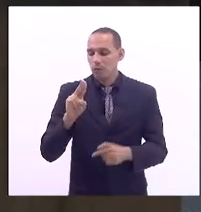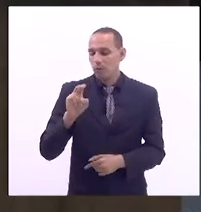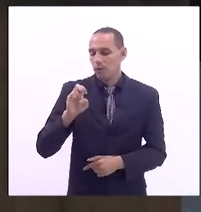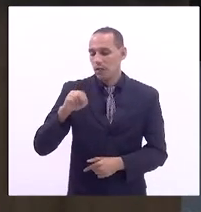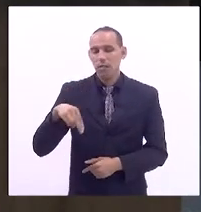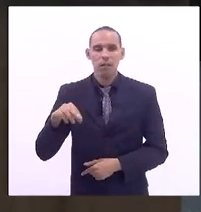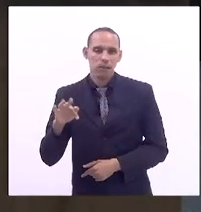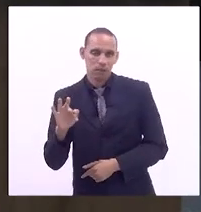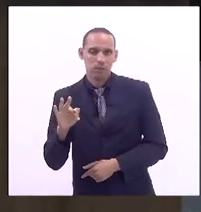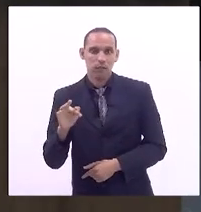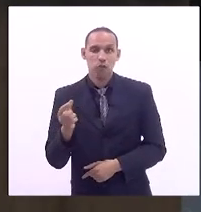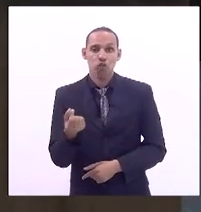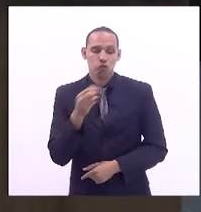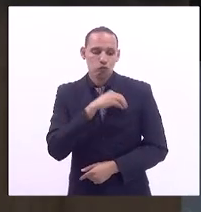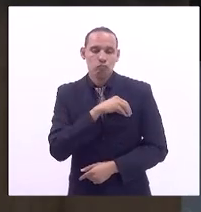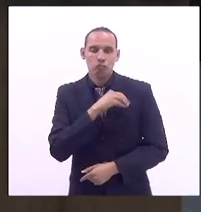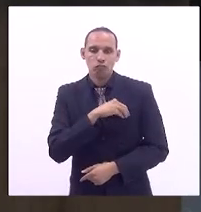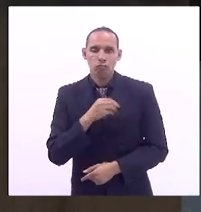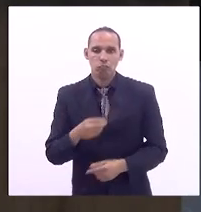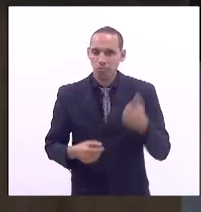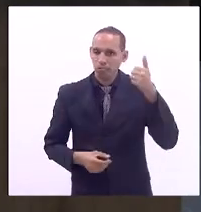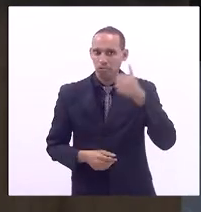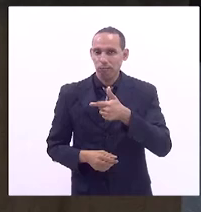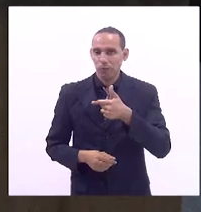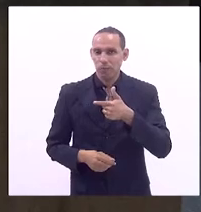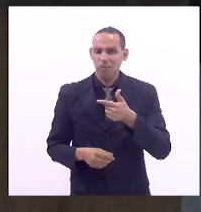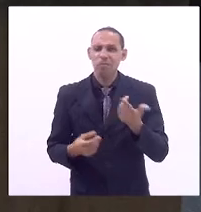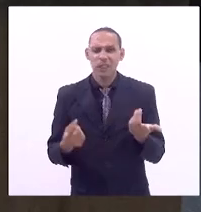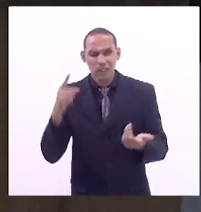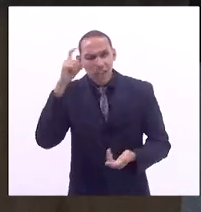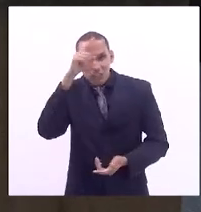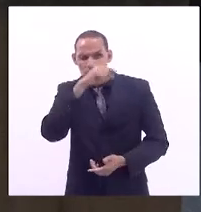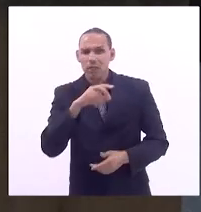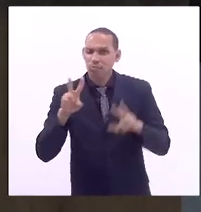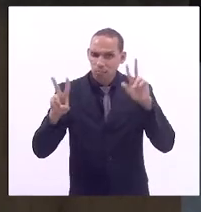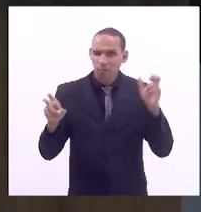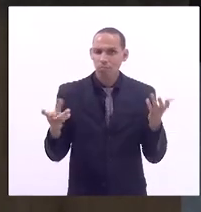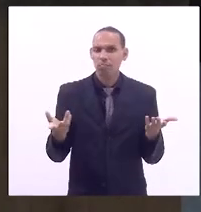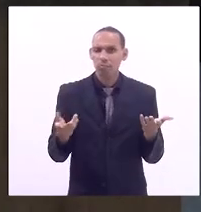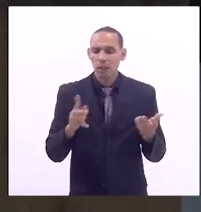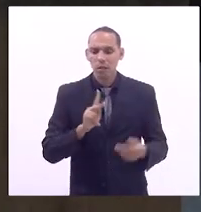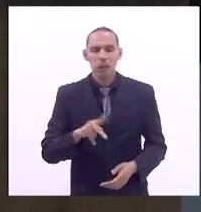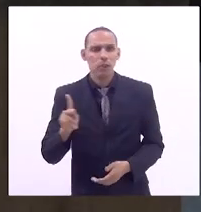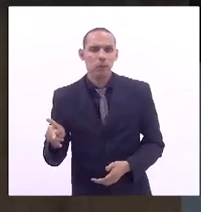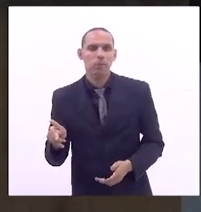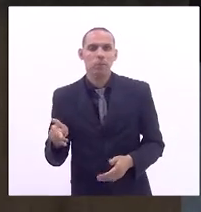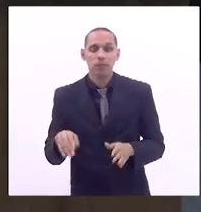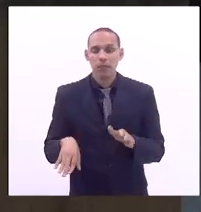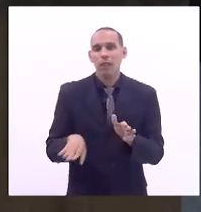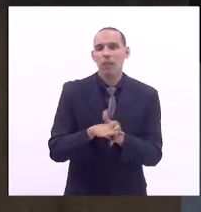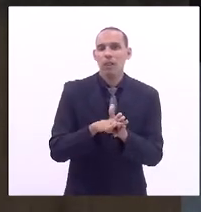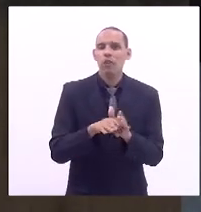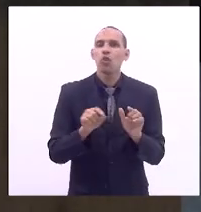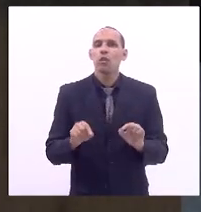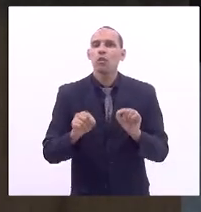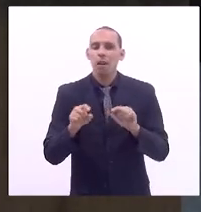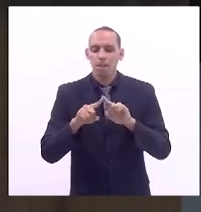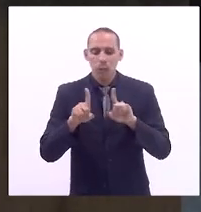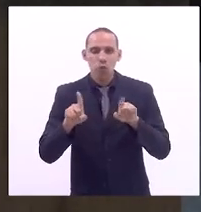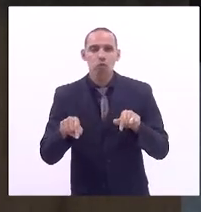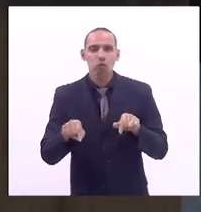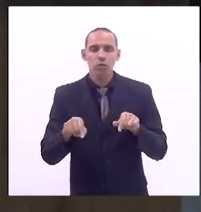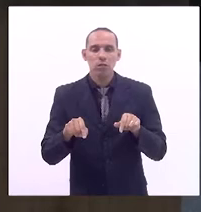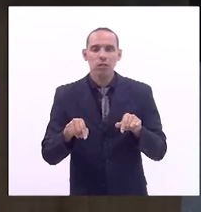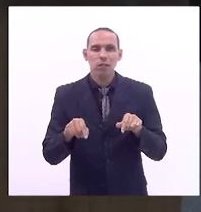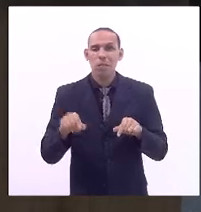UEFA No que diz respeito ao valor da remuneração então eu tema complexo é isso que a gente os professores como que chega na realidade dos funcionários